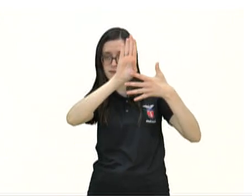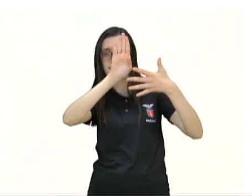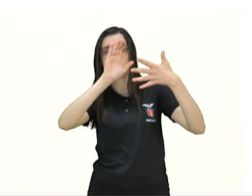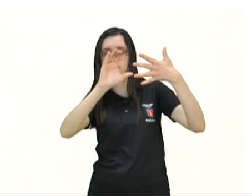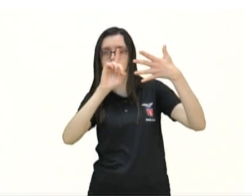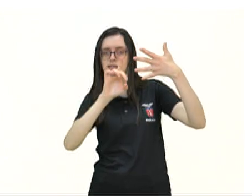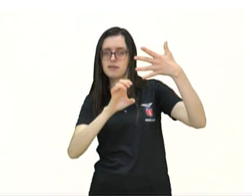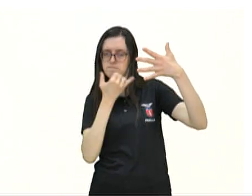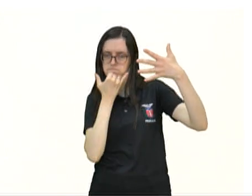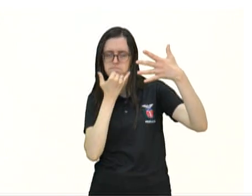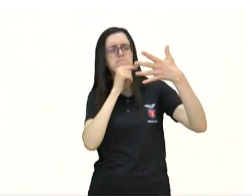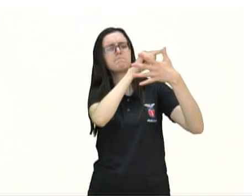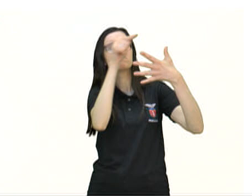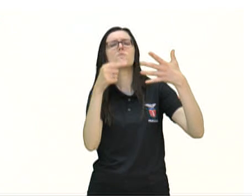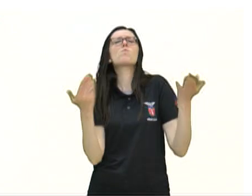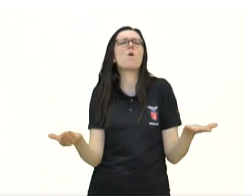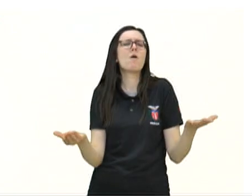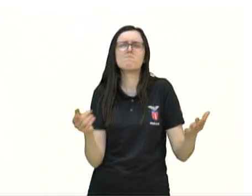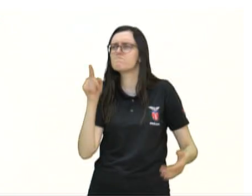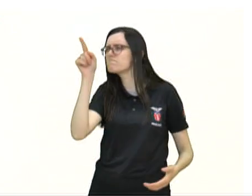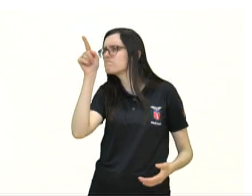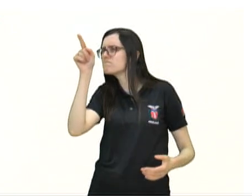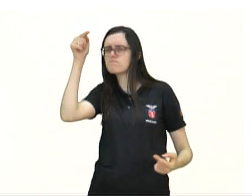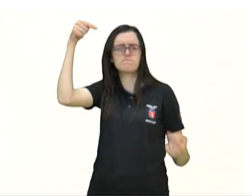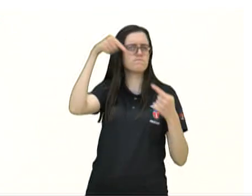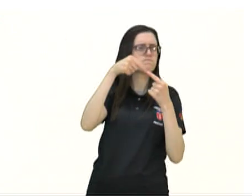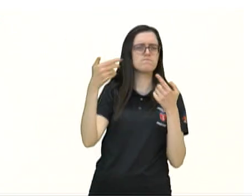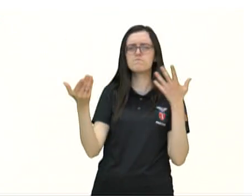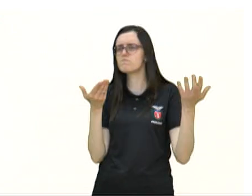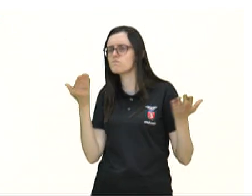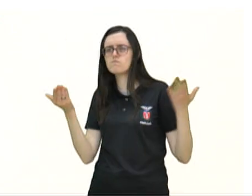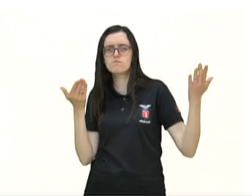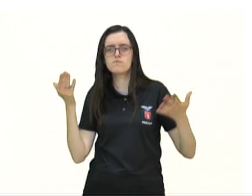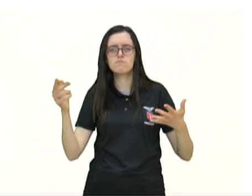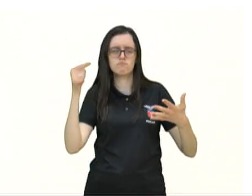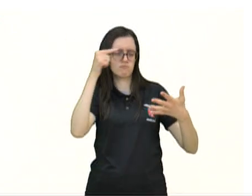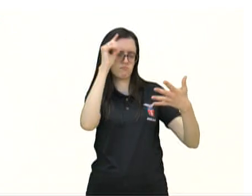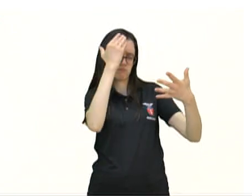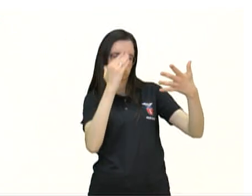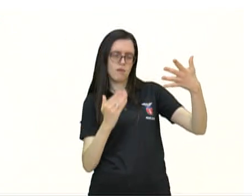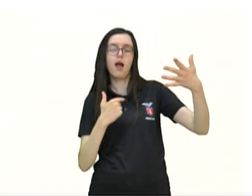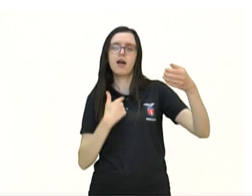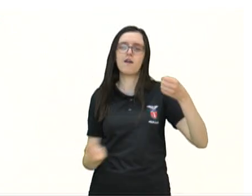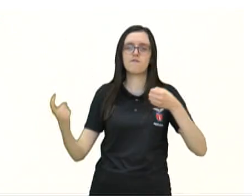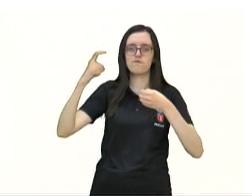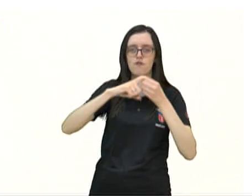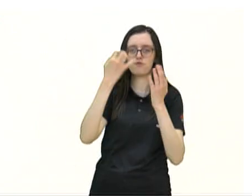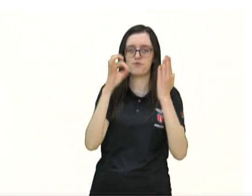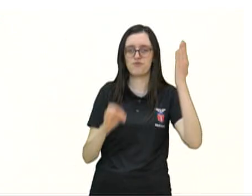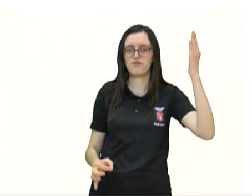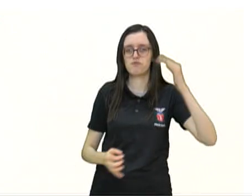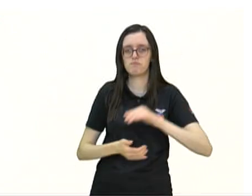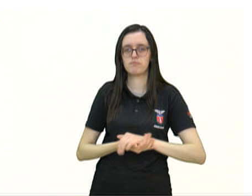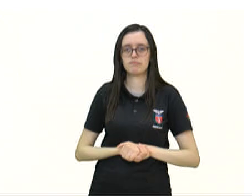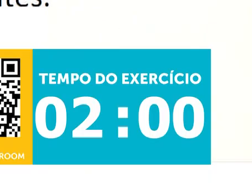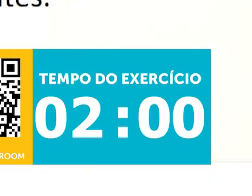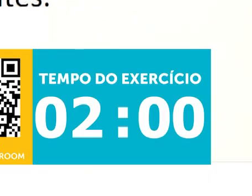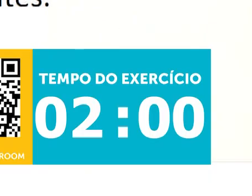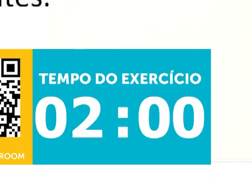palavra aguerrido? Vou dar um tempinho para vocês analisarem as alternativas e eu volto para corrigir.